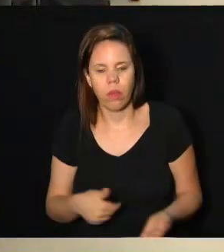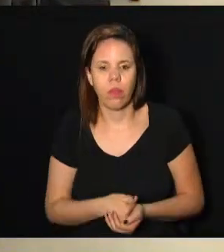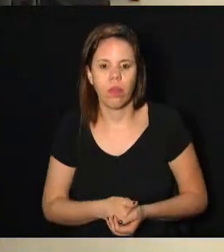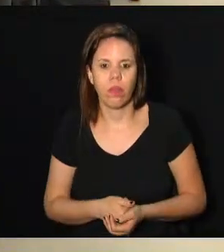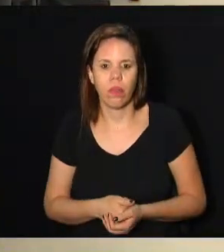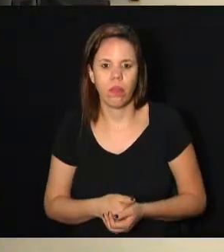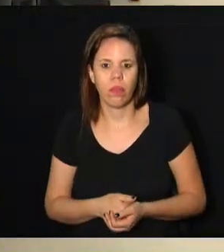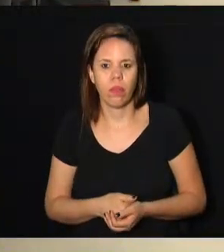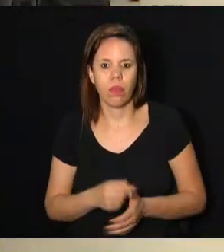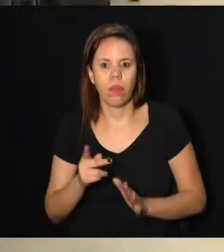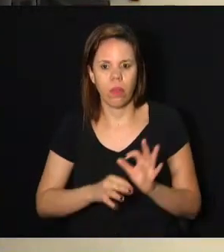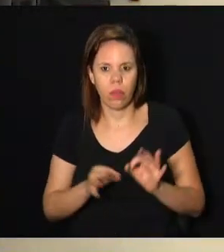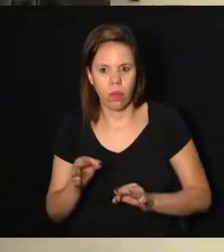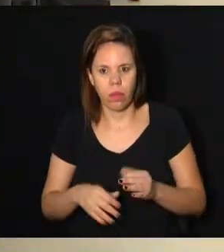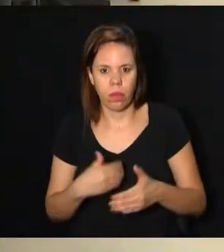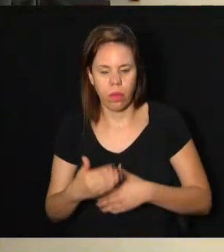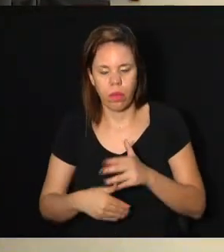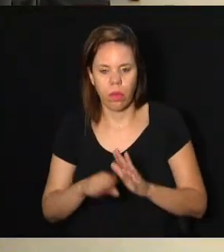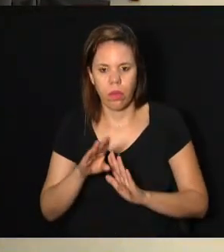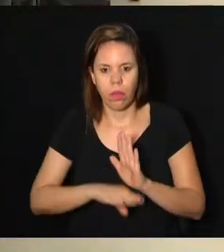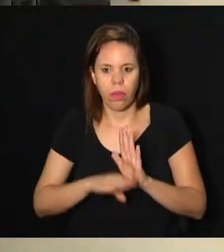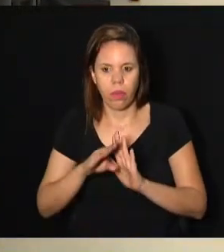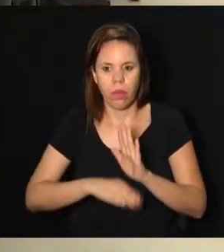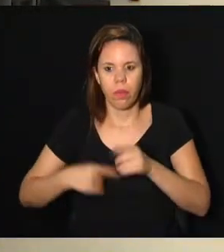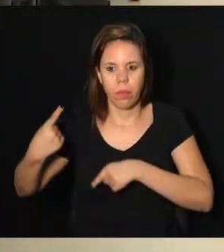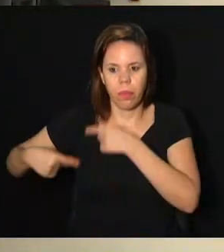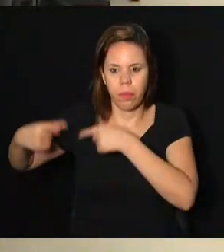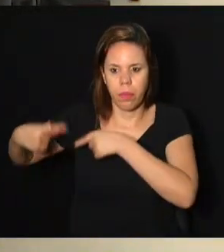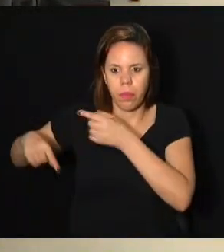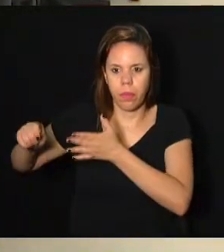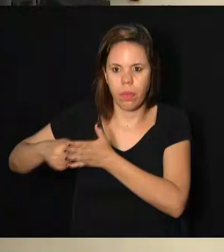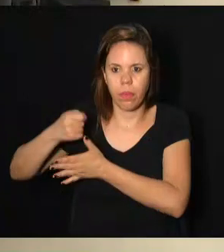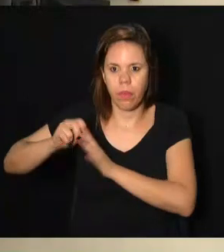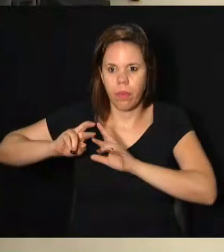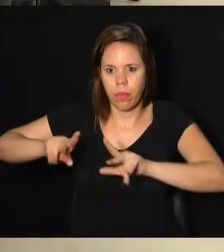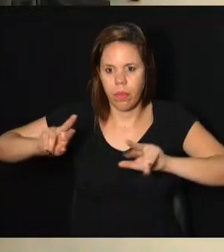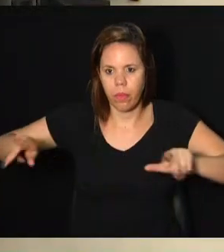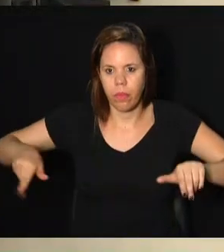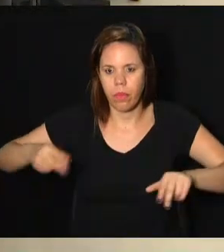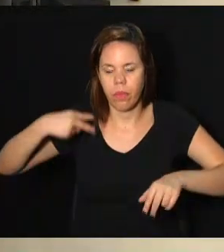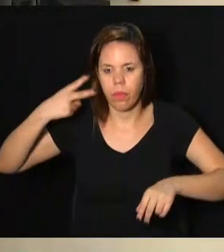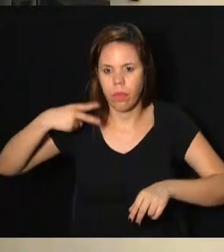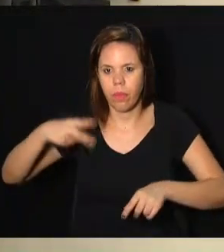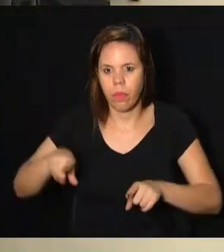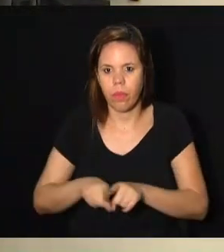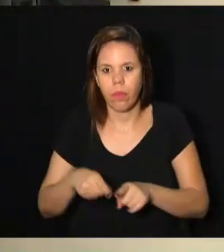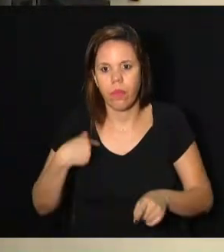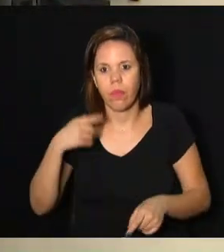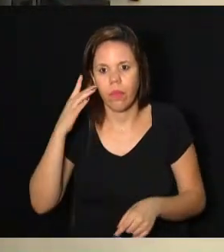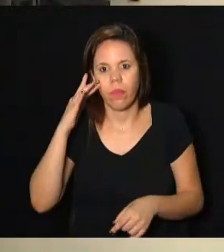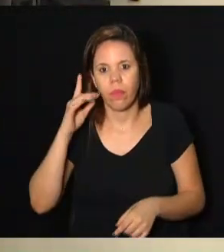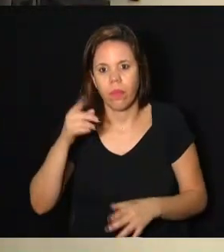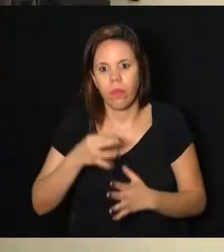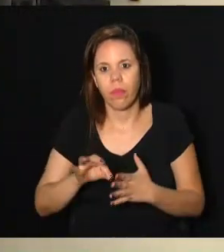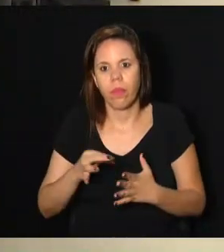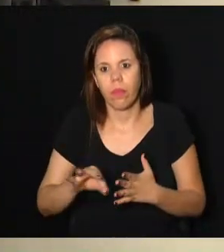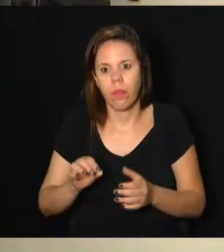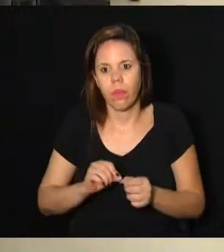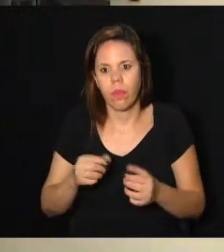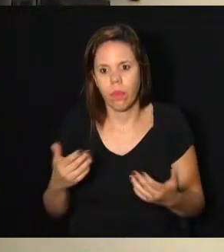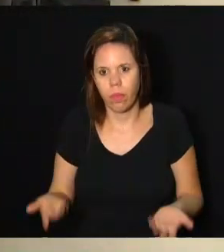para isso que o projeto está na pauta e está para discutir, assinado por diversos vereadores. Então, eu acho que essas correções a gente tem que